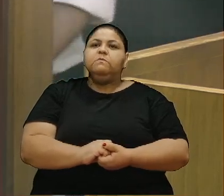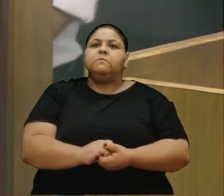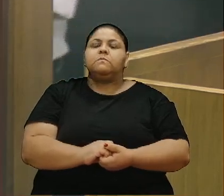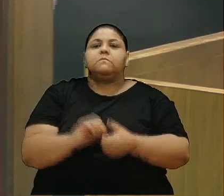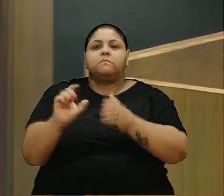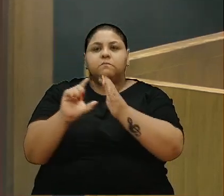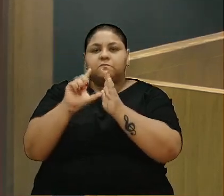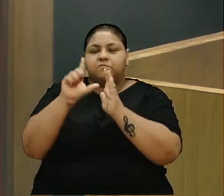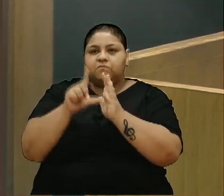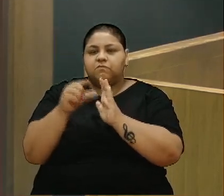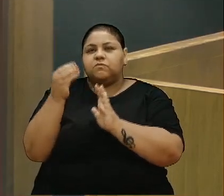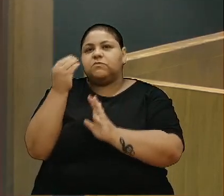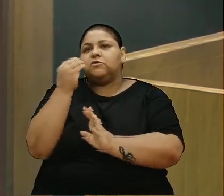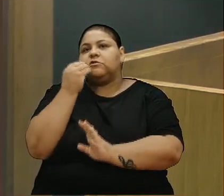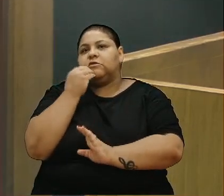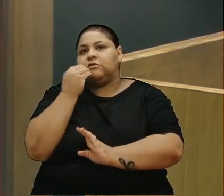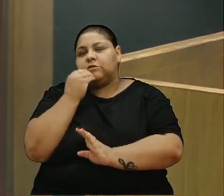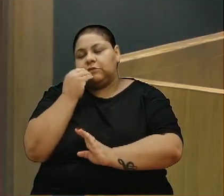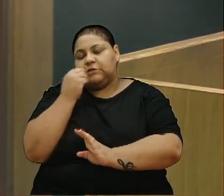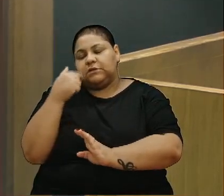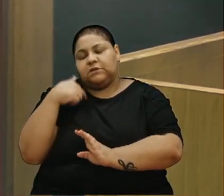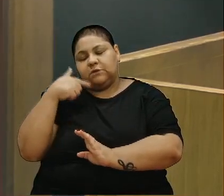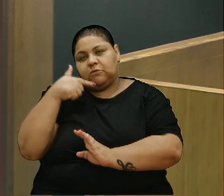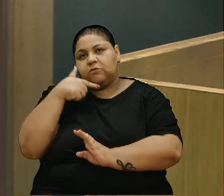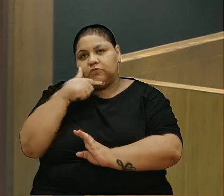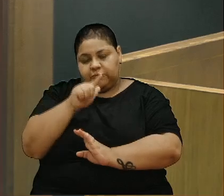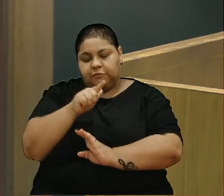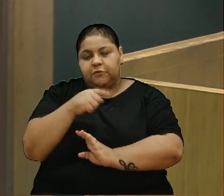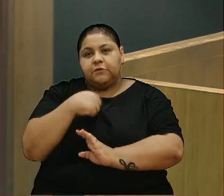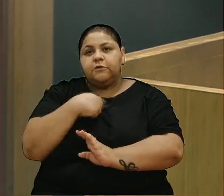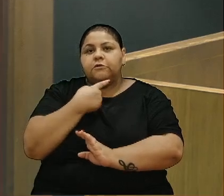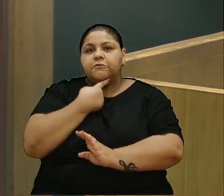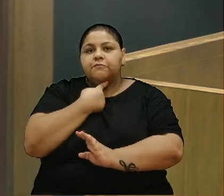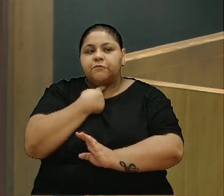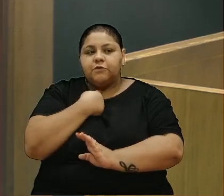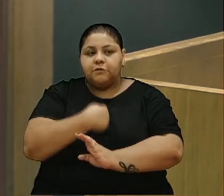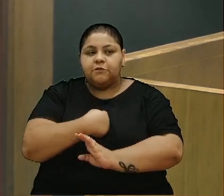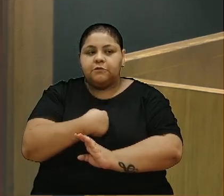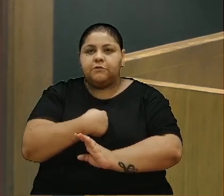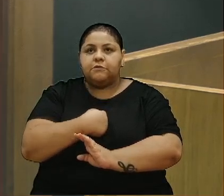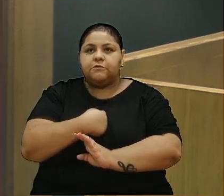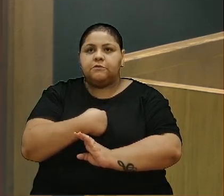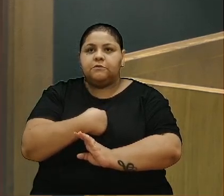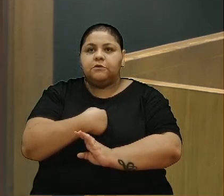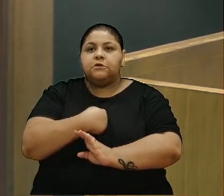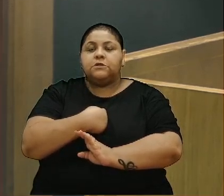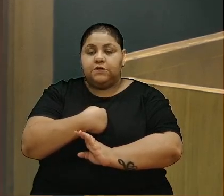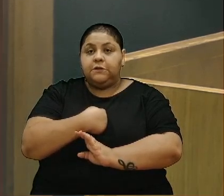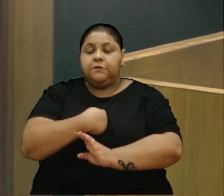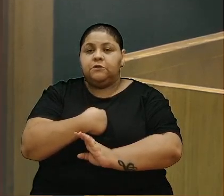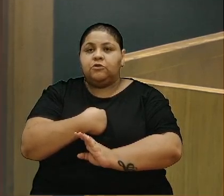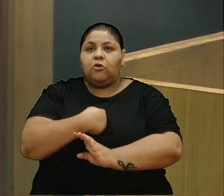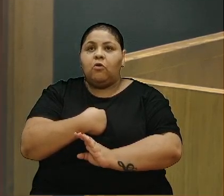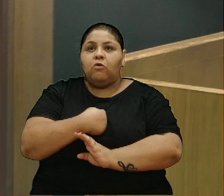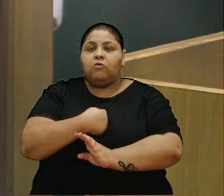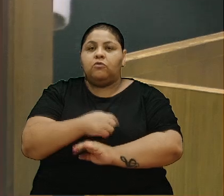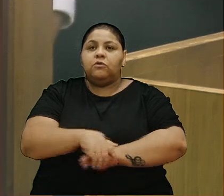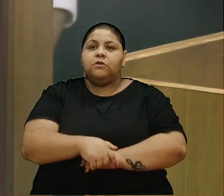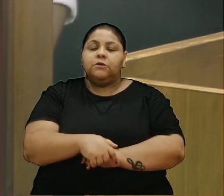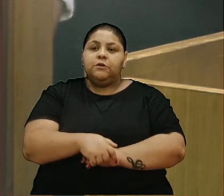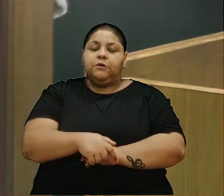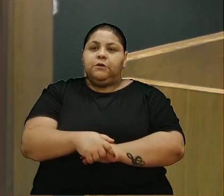Depois, com certeza, se me for permitido, eu gostaria, né, que a especialista, se fosse possível,